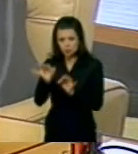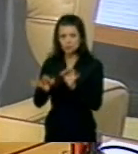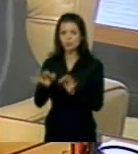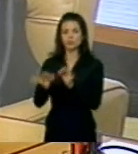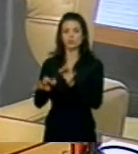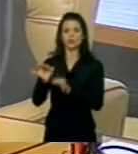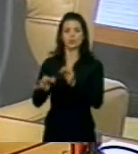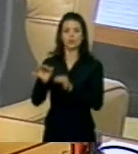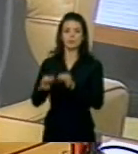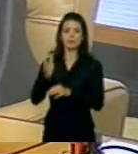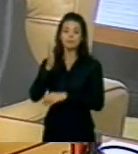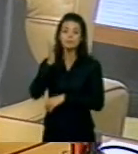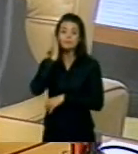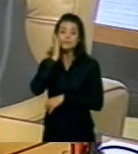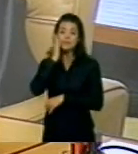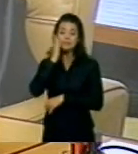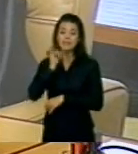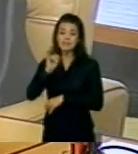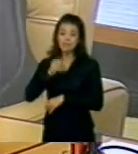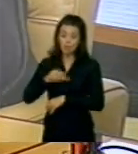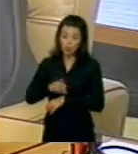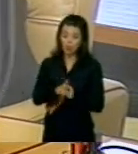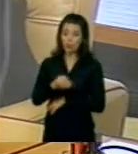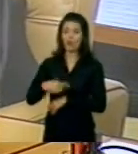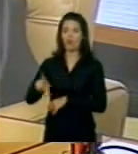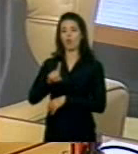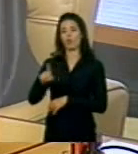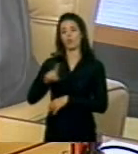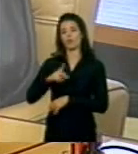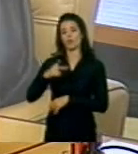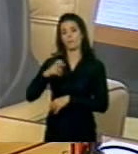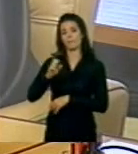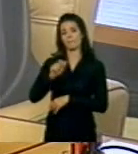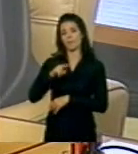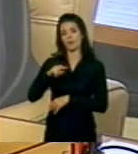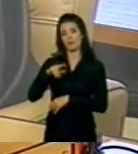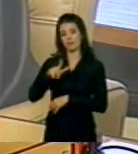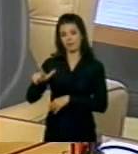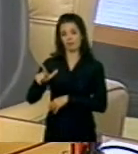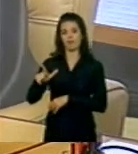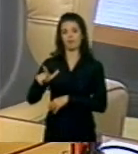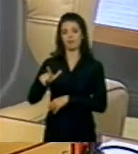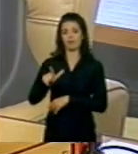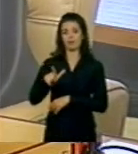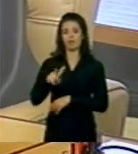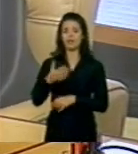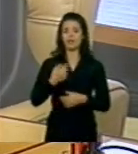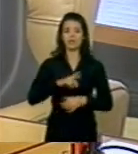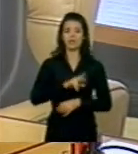presunção de que a submissão do suspeito a um processo penal não é fruto de constrangimento ilegal.